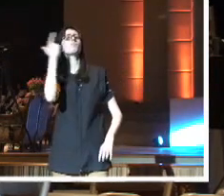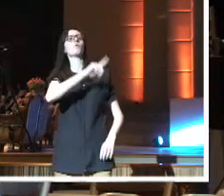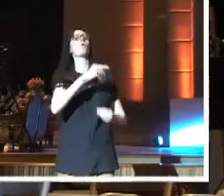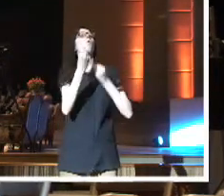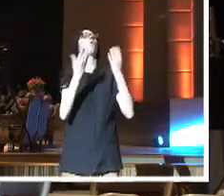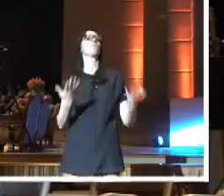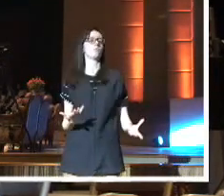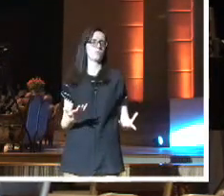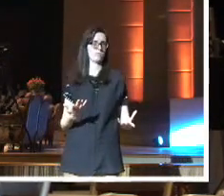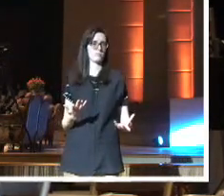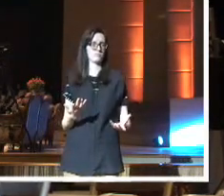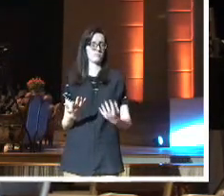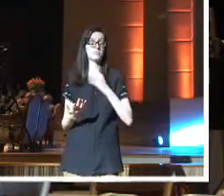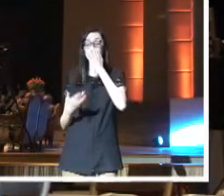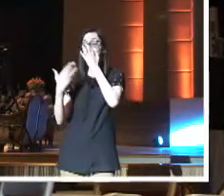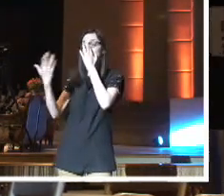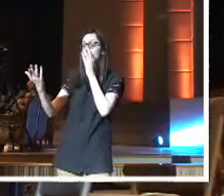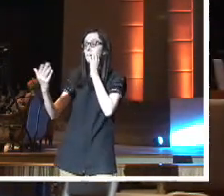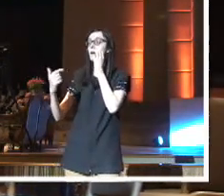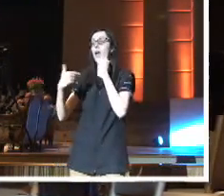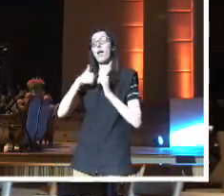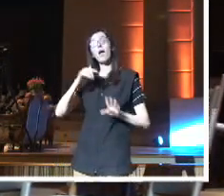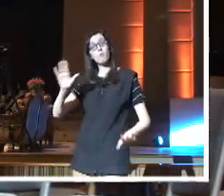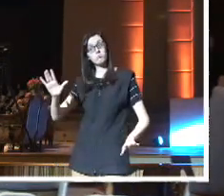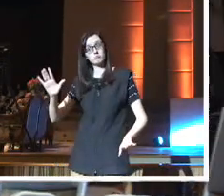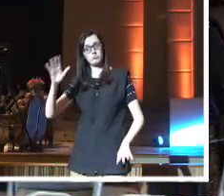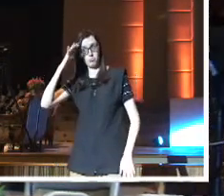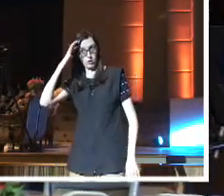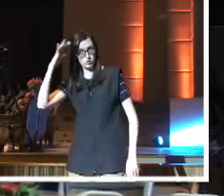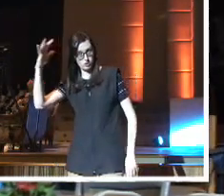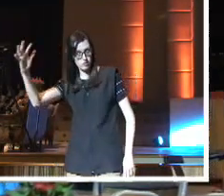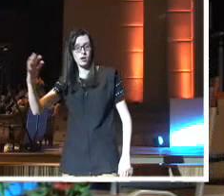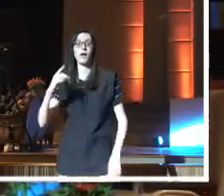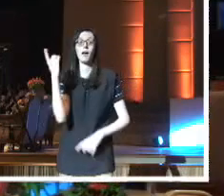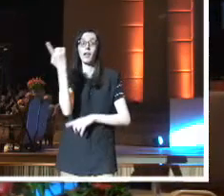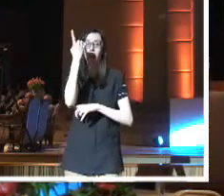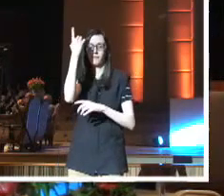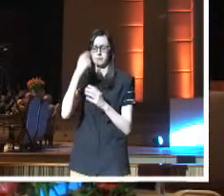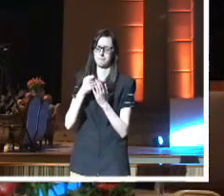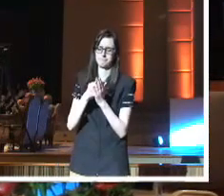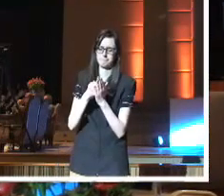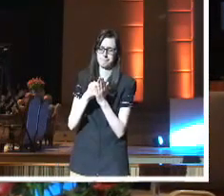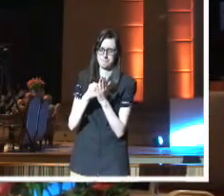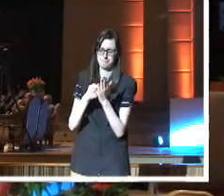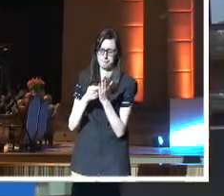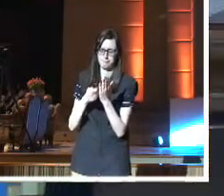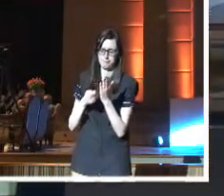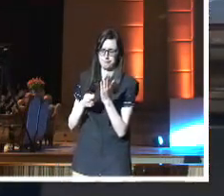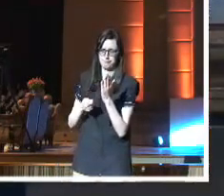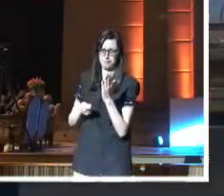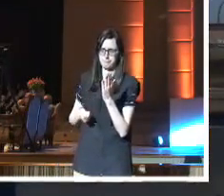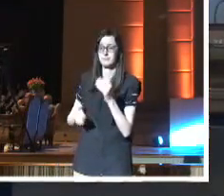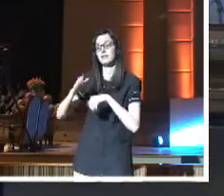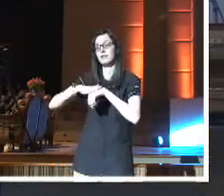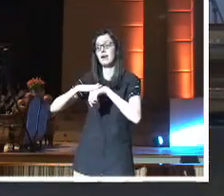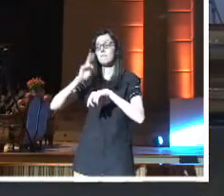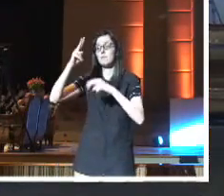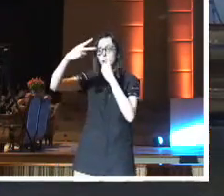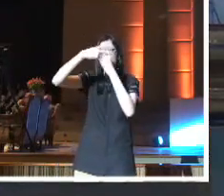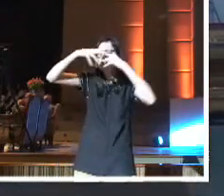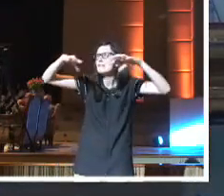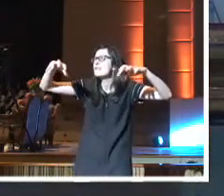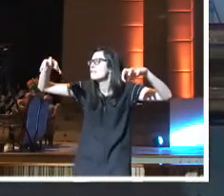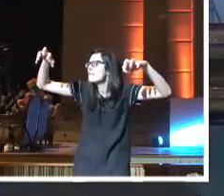fé? E aí eu imagino que enquanto ele estava escrevendo esse salmo, e ele está escrevendo isso dentro da